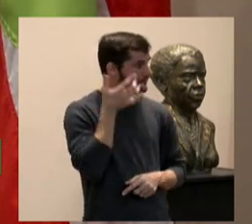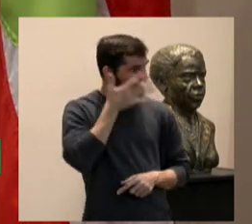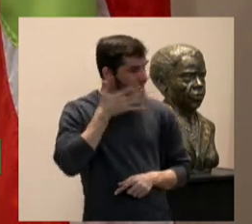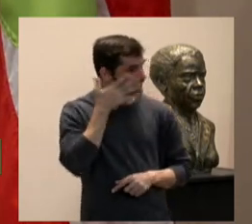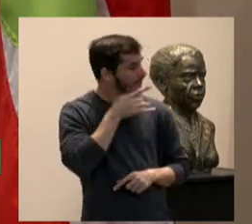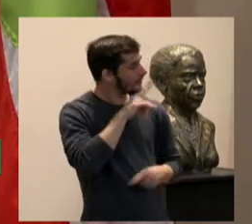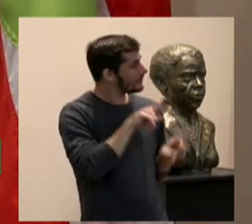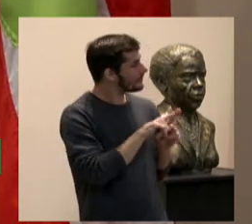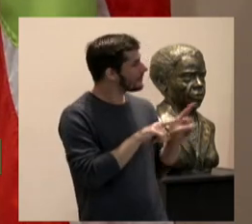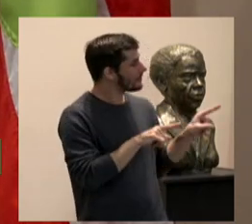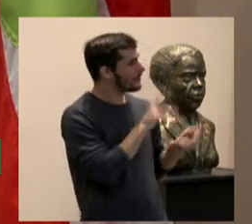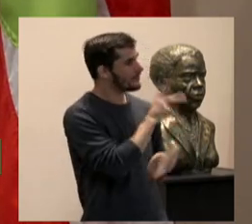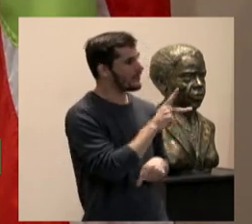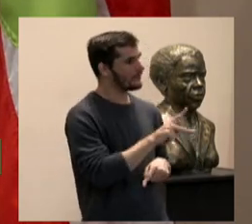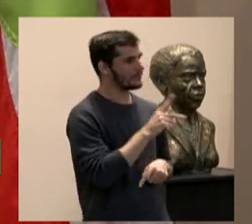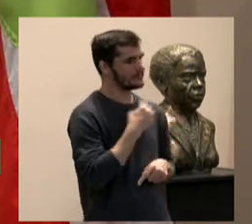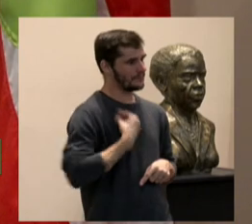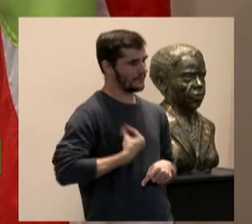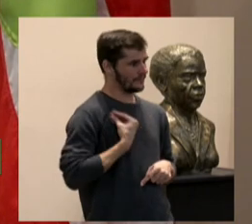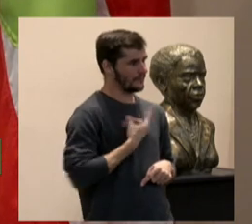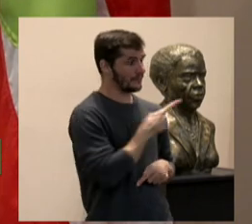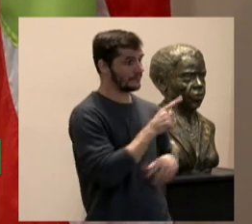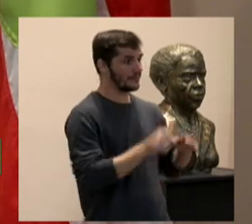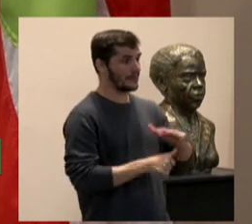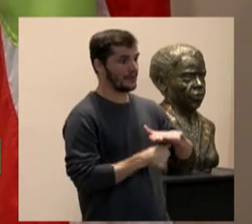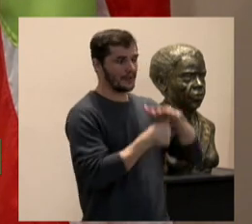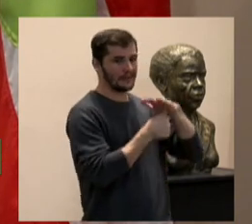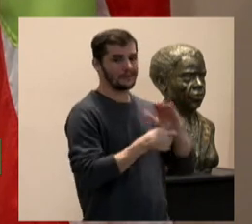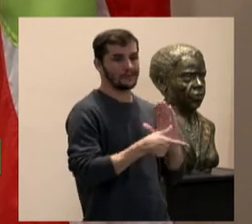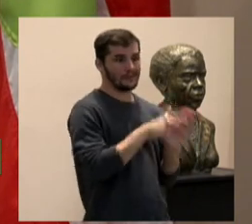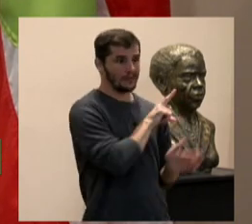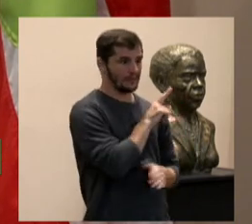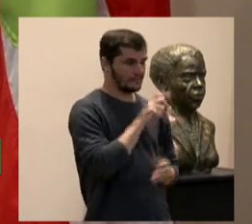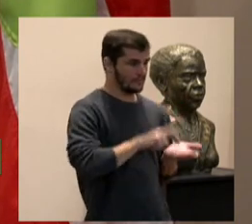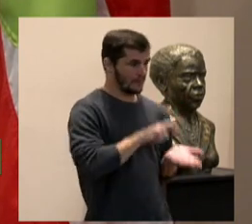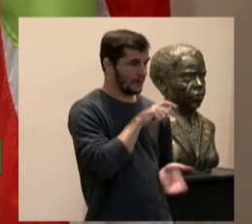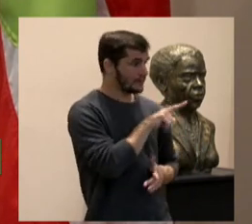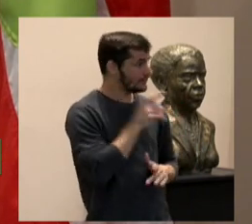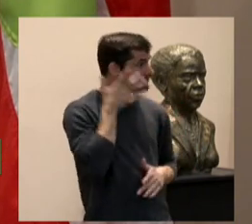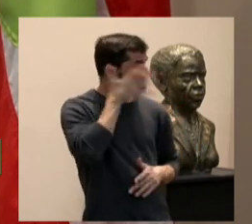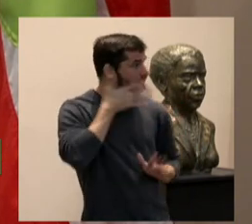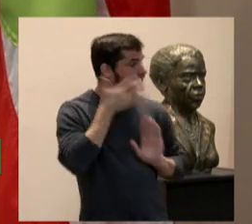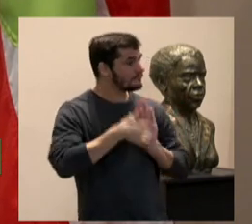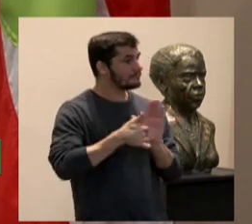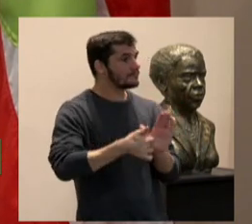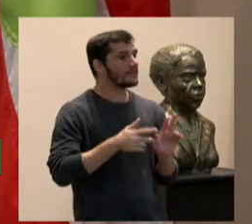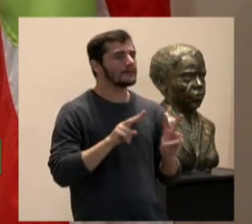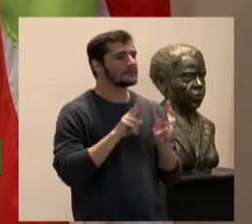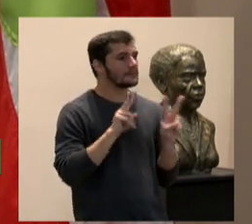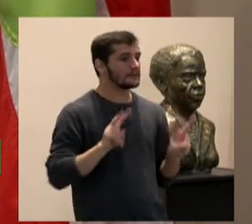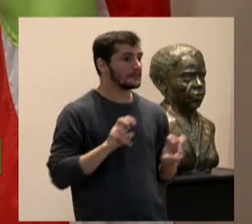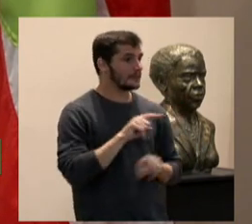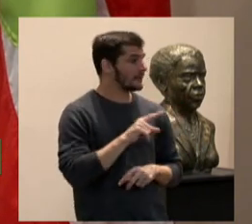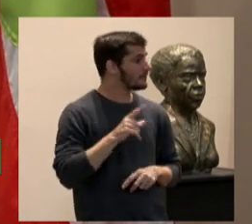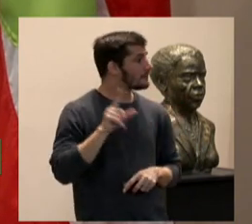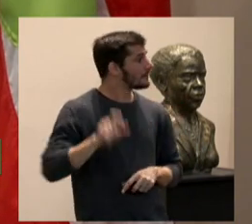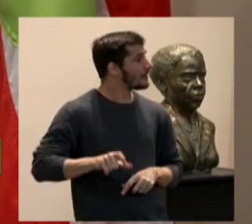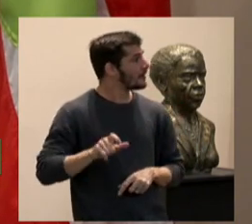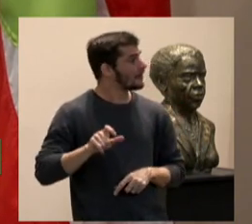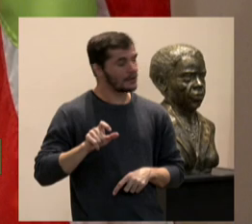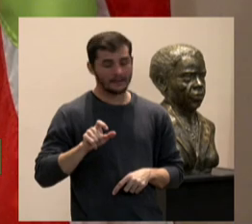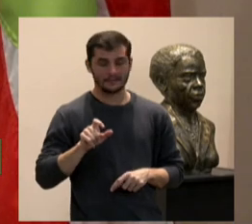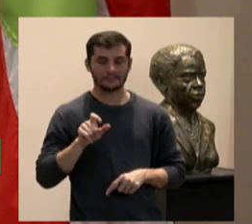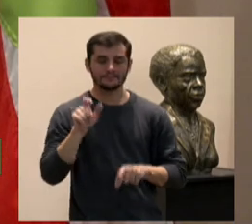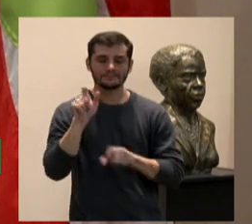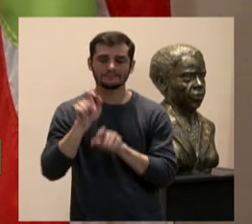do professor Fragale, nosso reitor, que falou de manhã com relação às questões relacionadas à formação